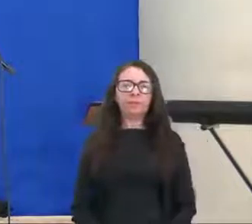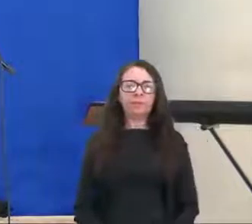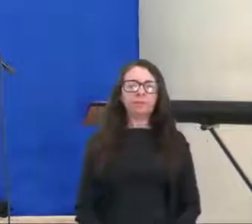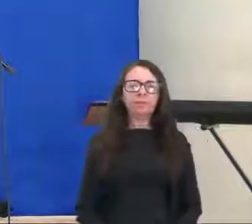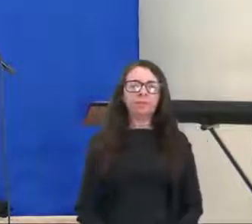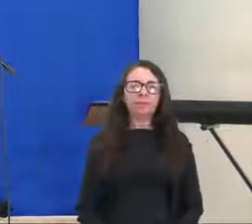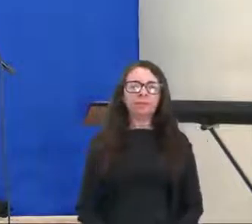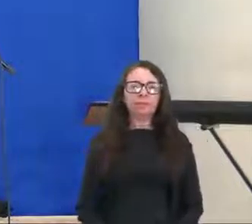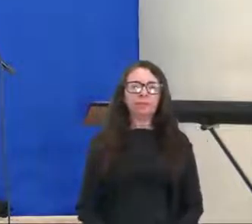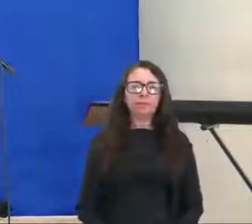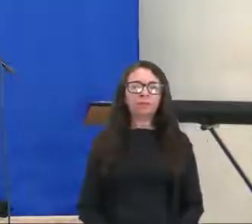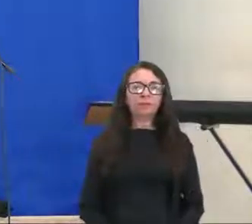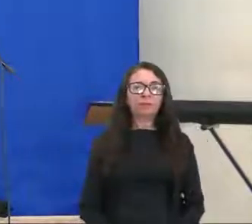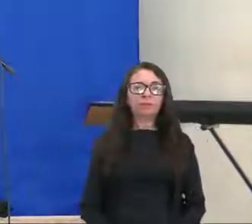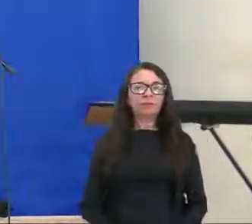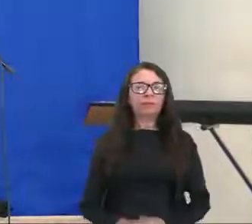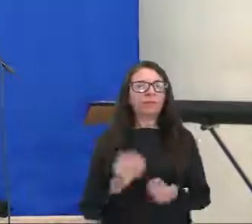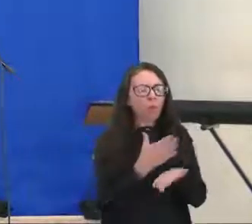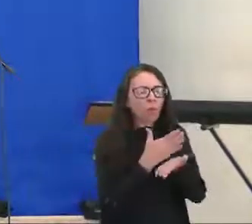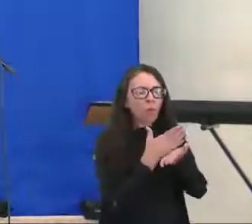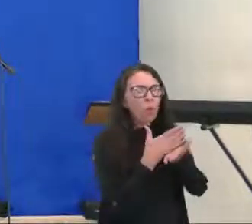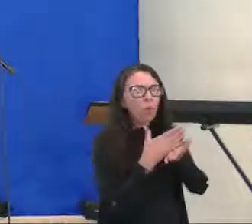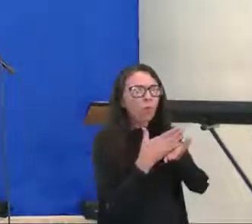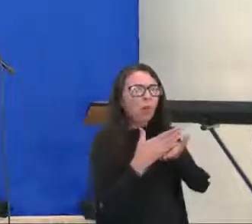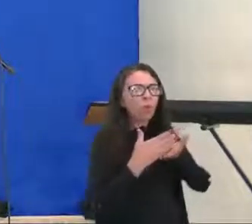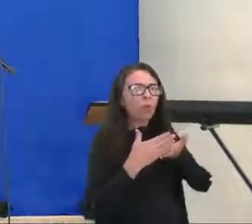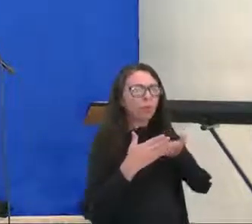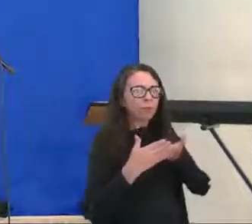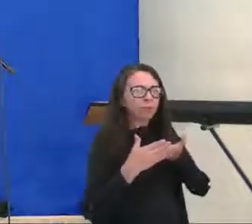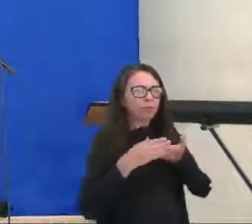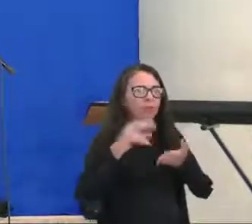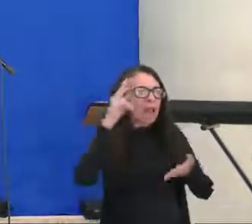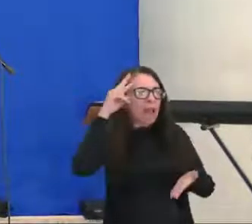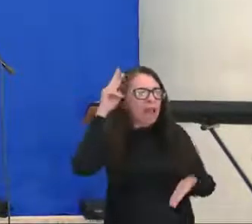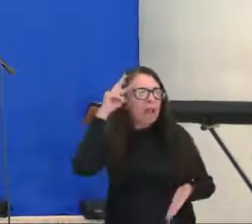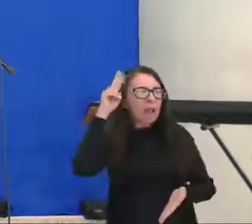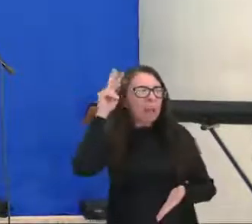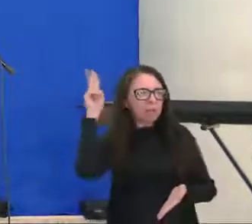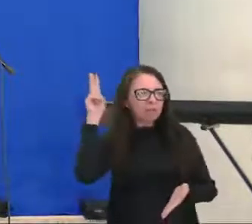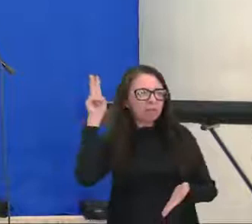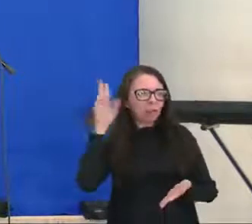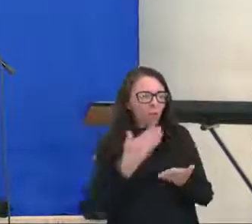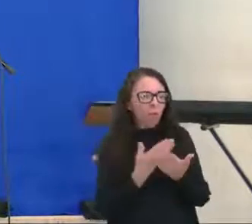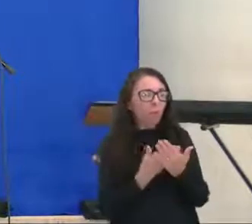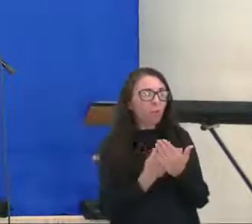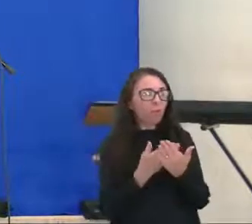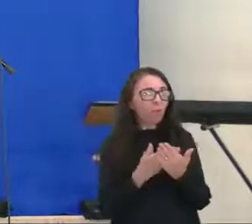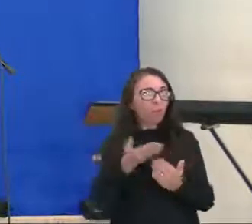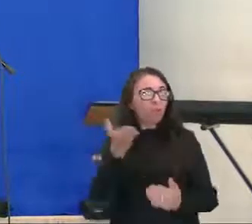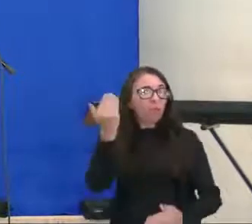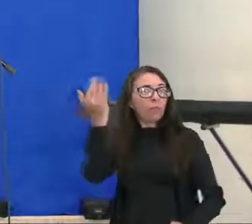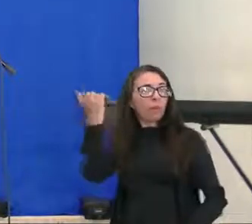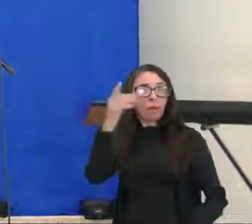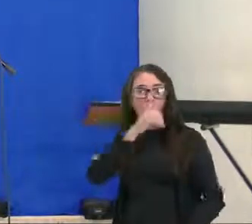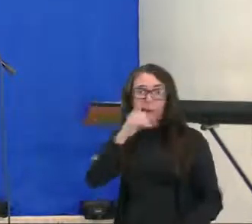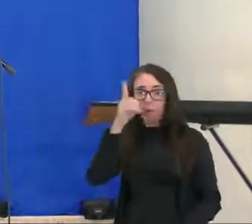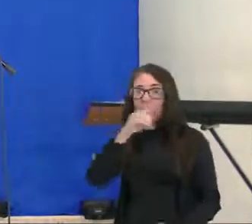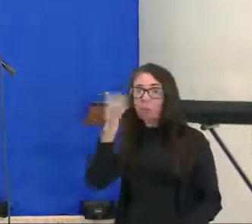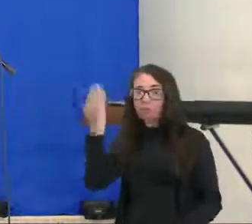iniciar nossa lição falando um pouquinho da lição anterior, Corpo de Cristo, parte 1, que nós